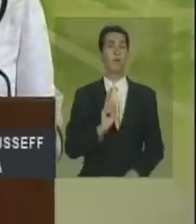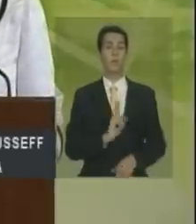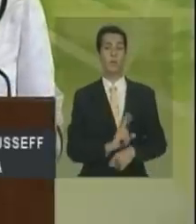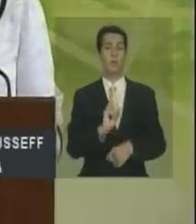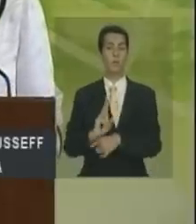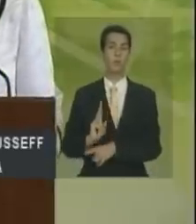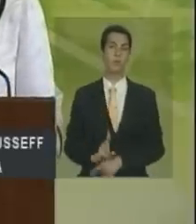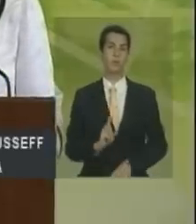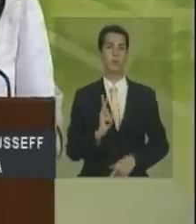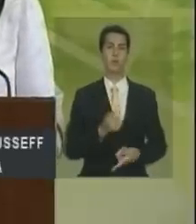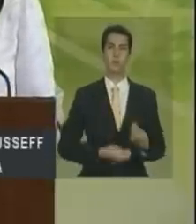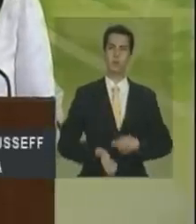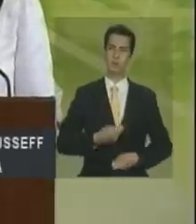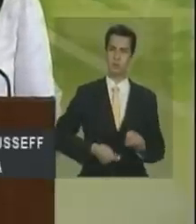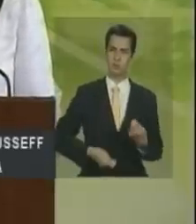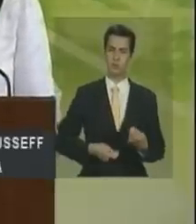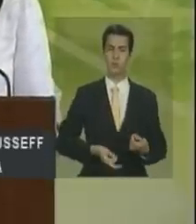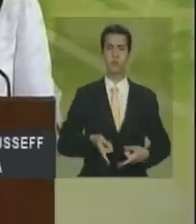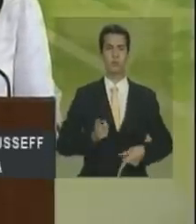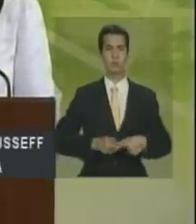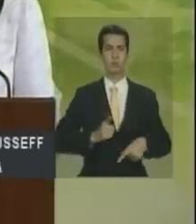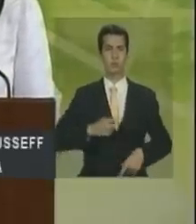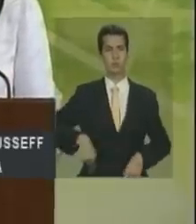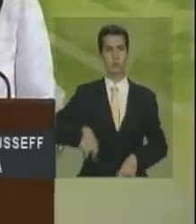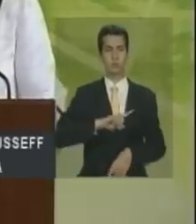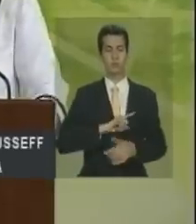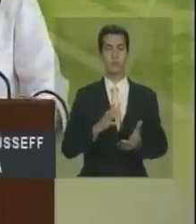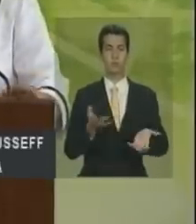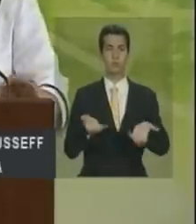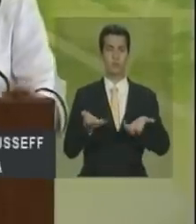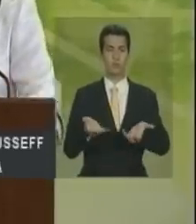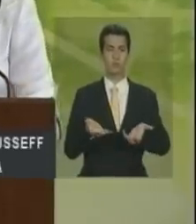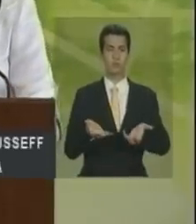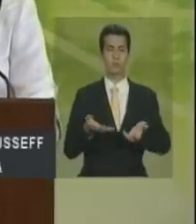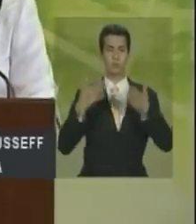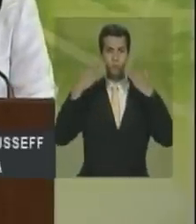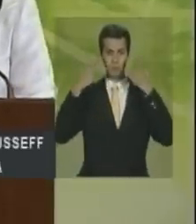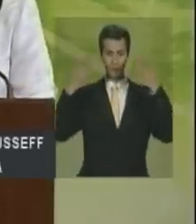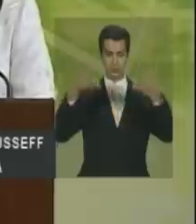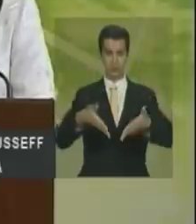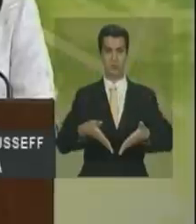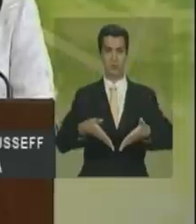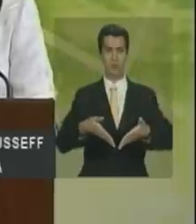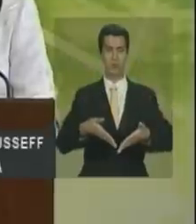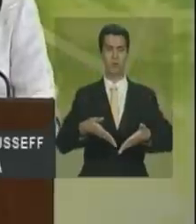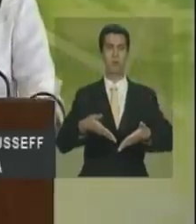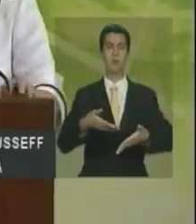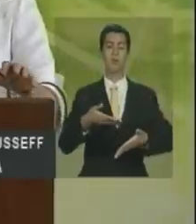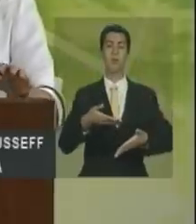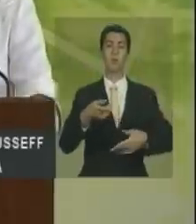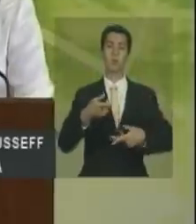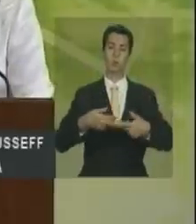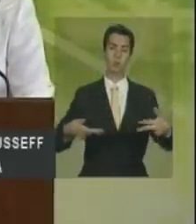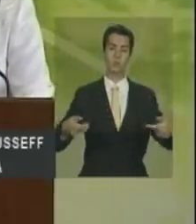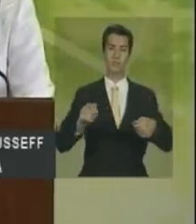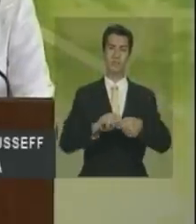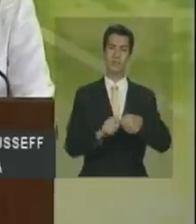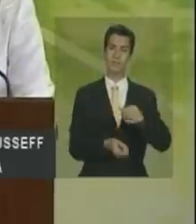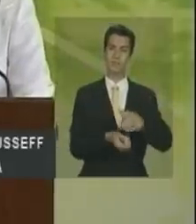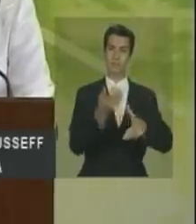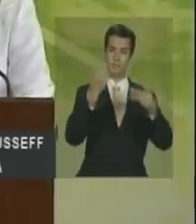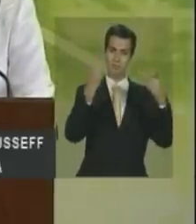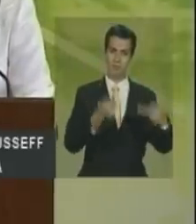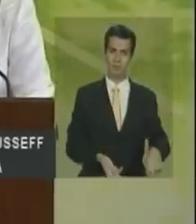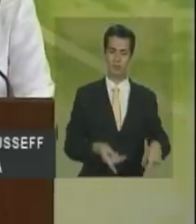comercial através da qual nós pretendemos focar no conteúdo nacional, na criação